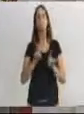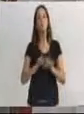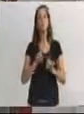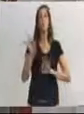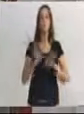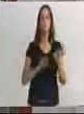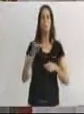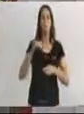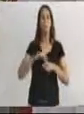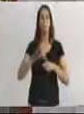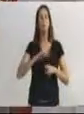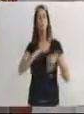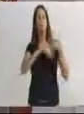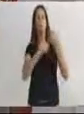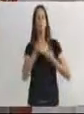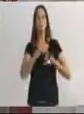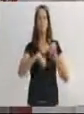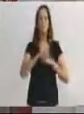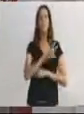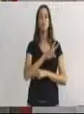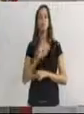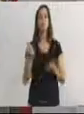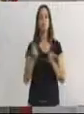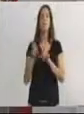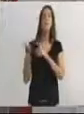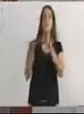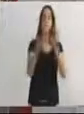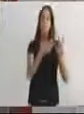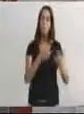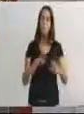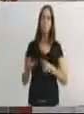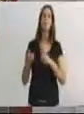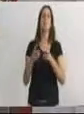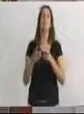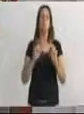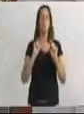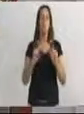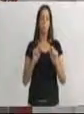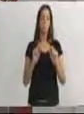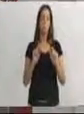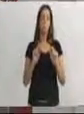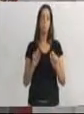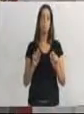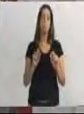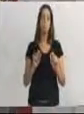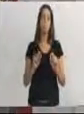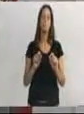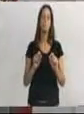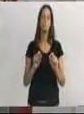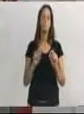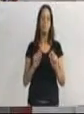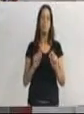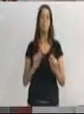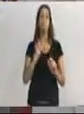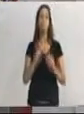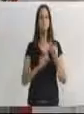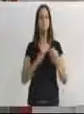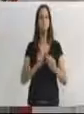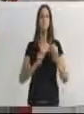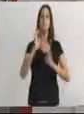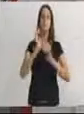poder reconhecer as vocações antigas e que são sempre atuais que a vocação da indústria